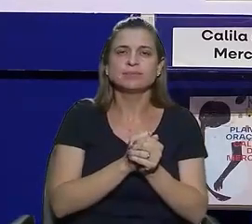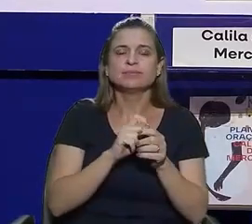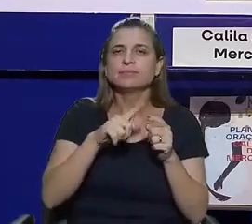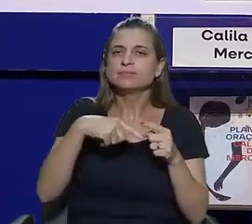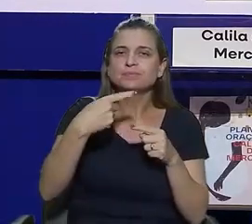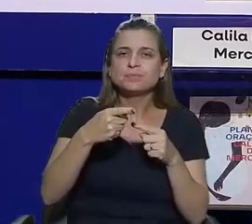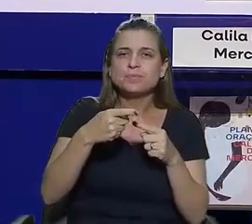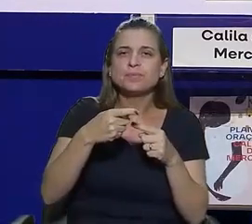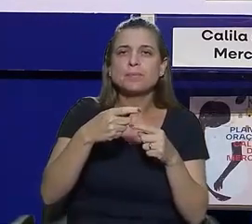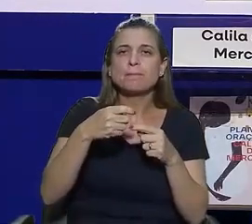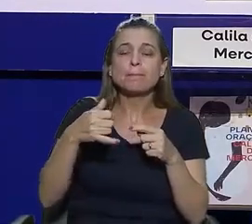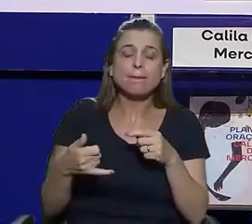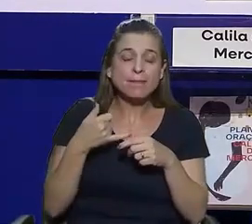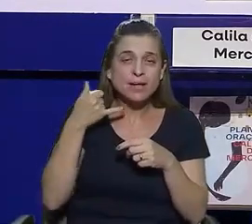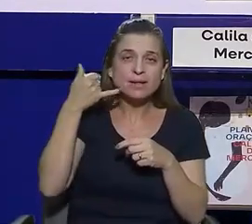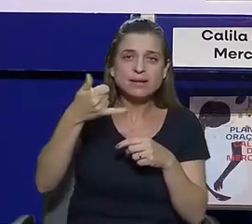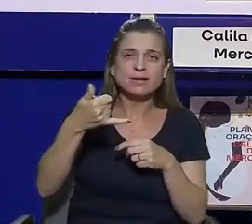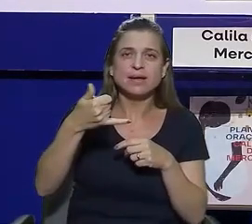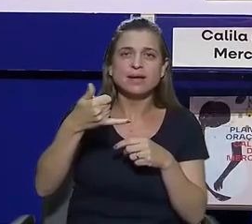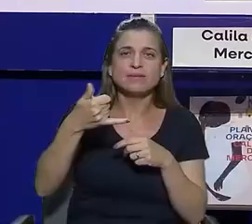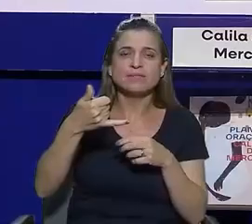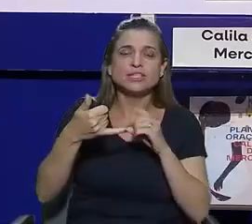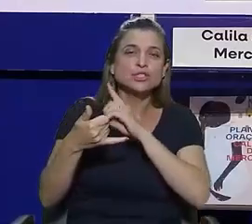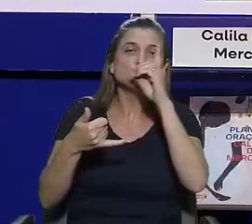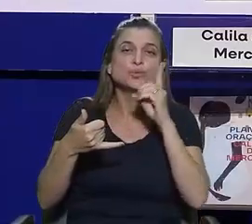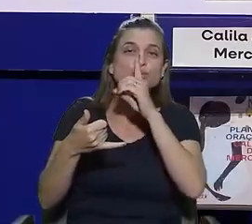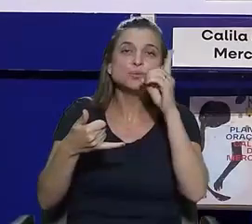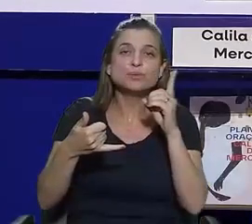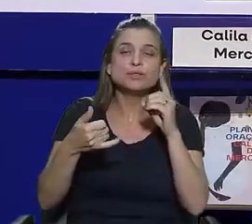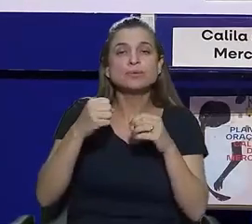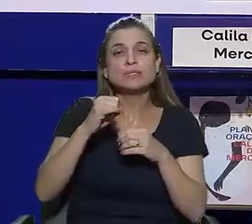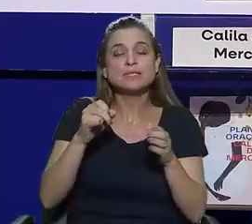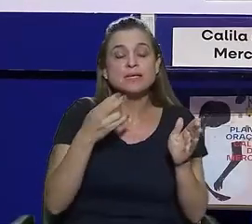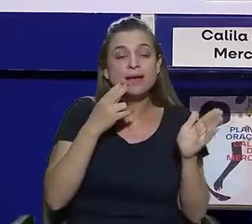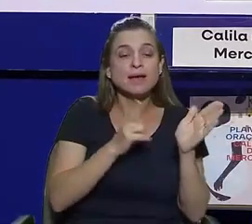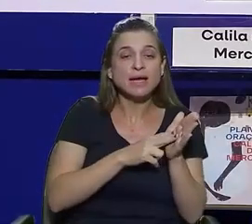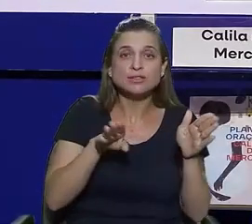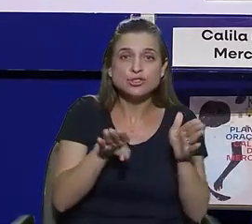Depois, eu telefonava no domingo para saber se a carta chegou.